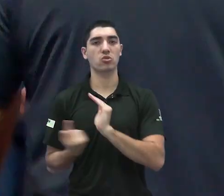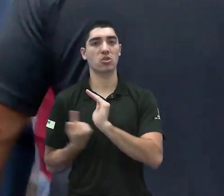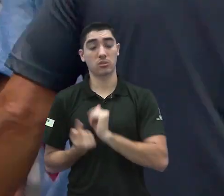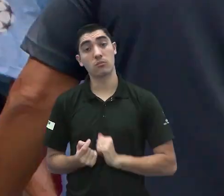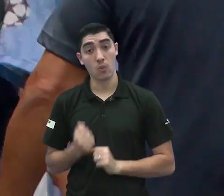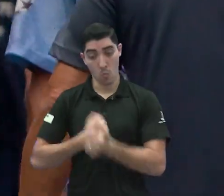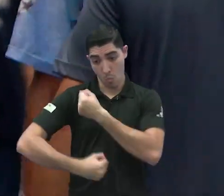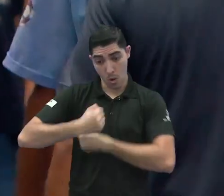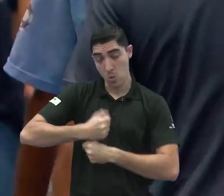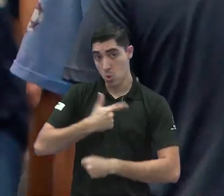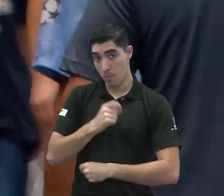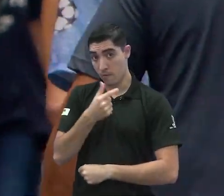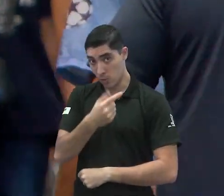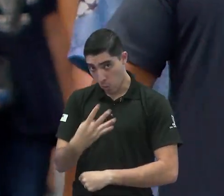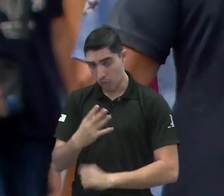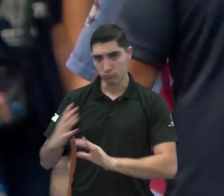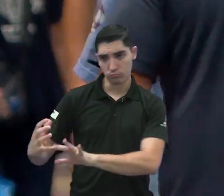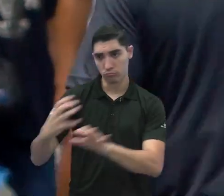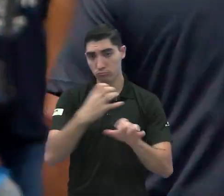em 2024,